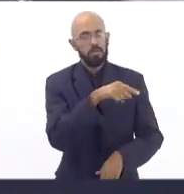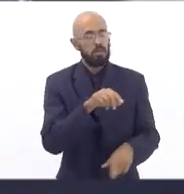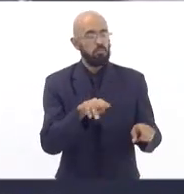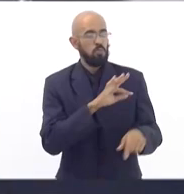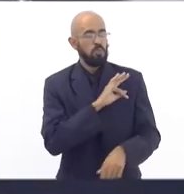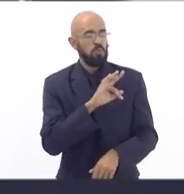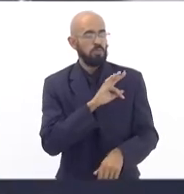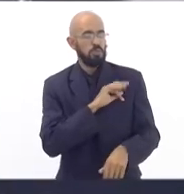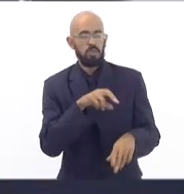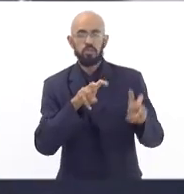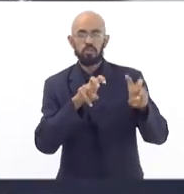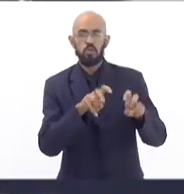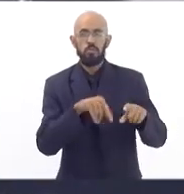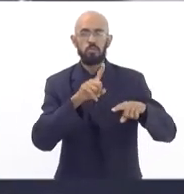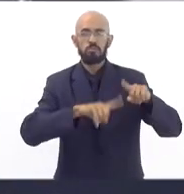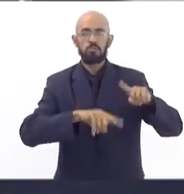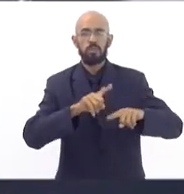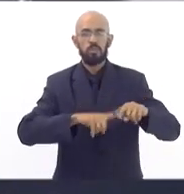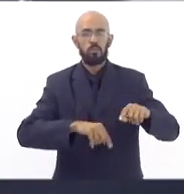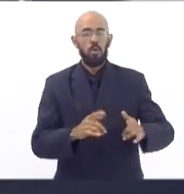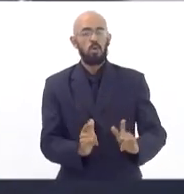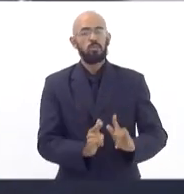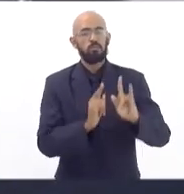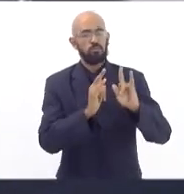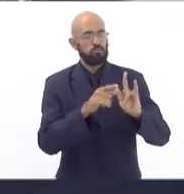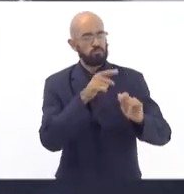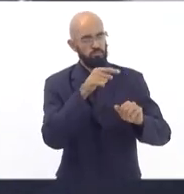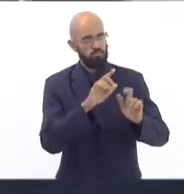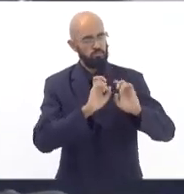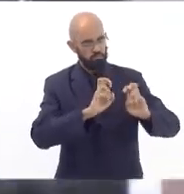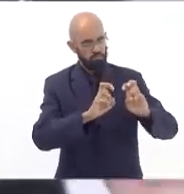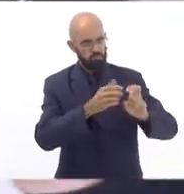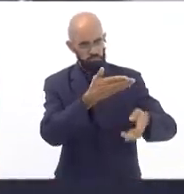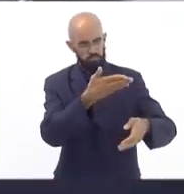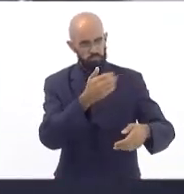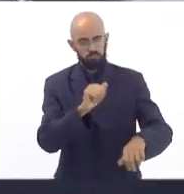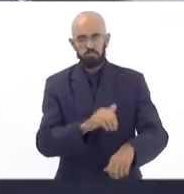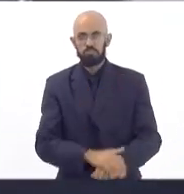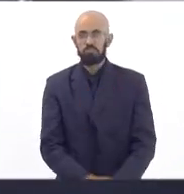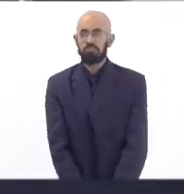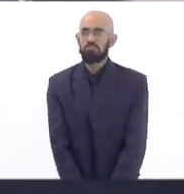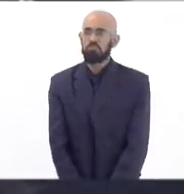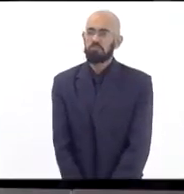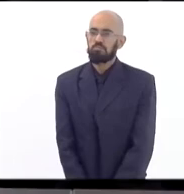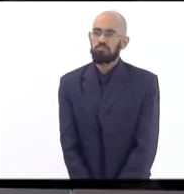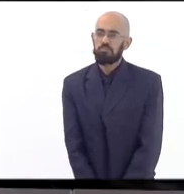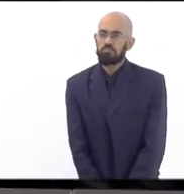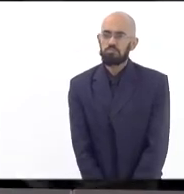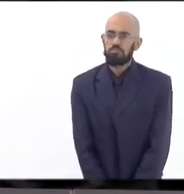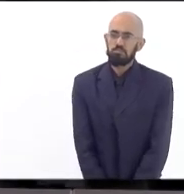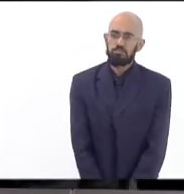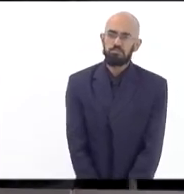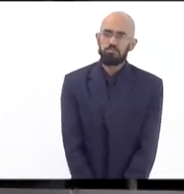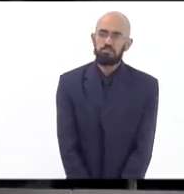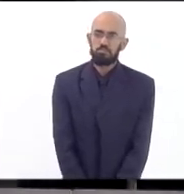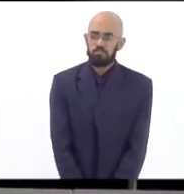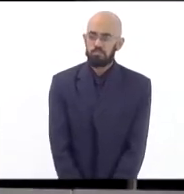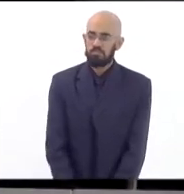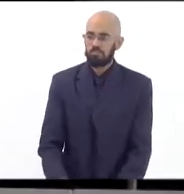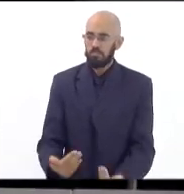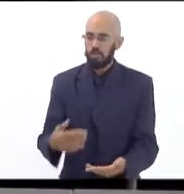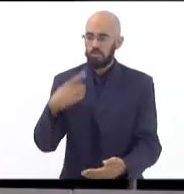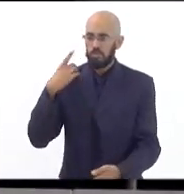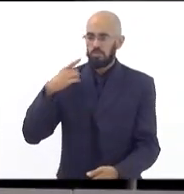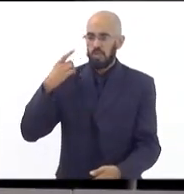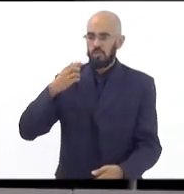que poderiam representar um cuidado maior como patrimônio pelo deve tá não pode responder ok um beck com